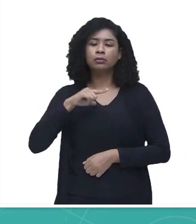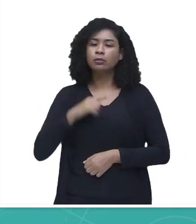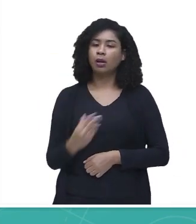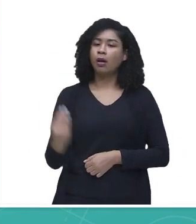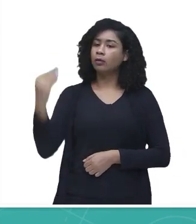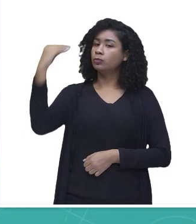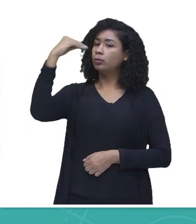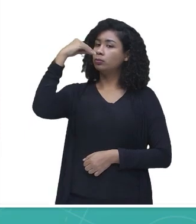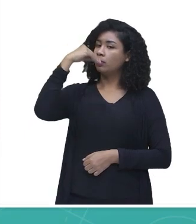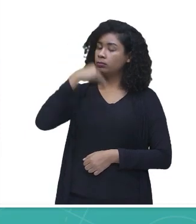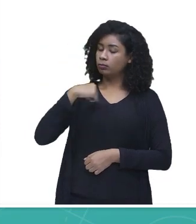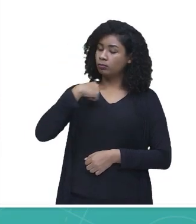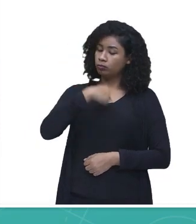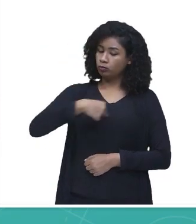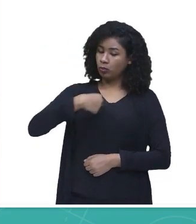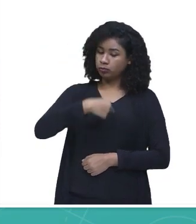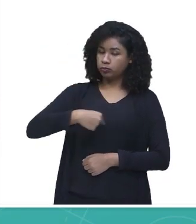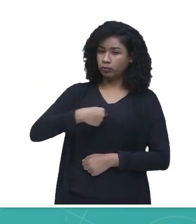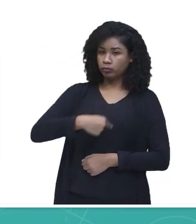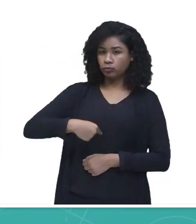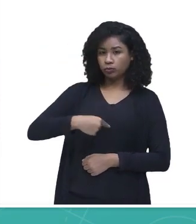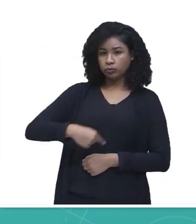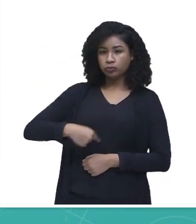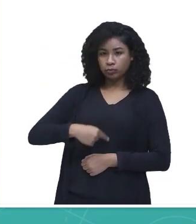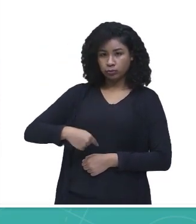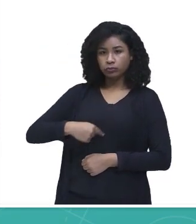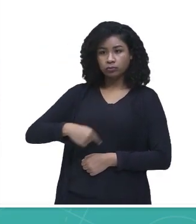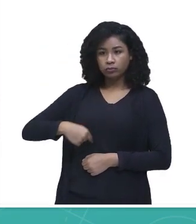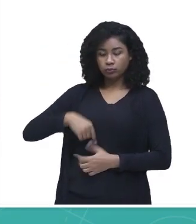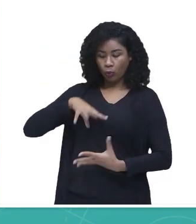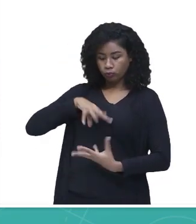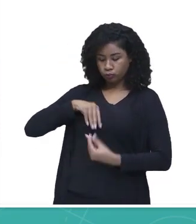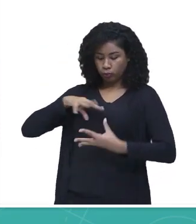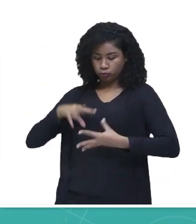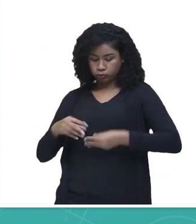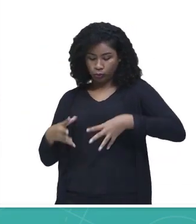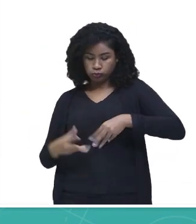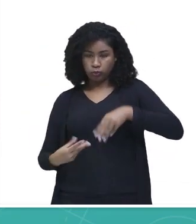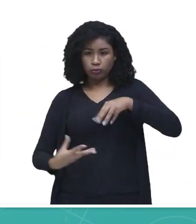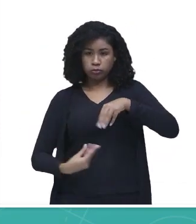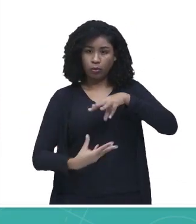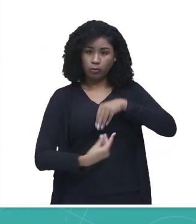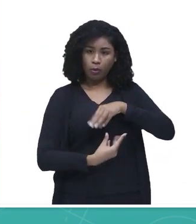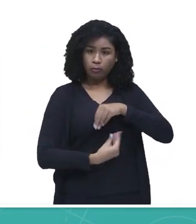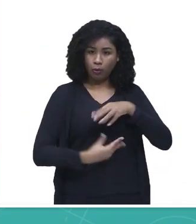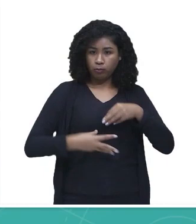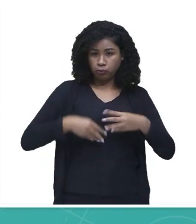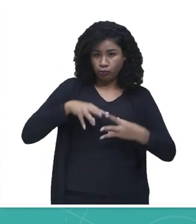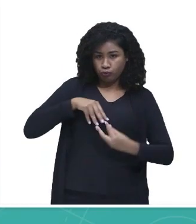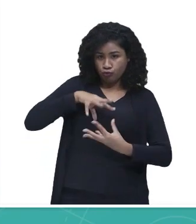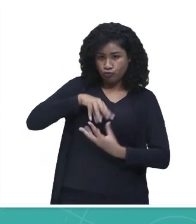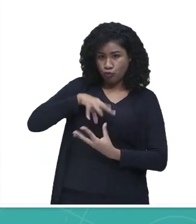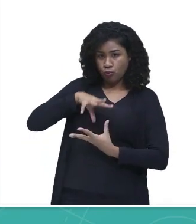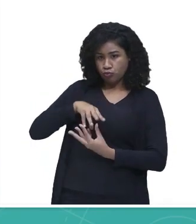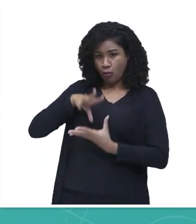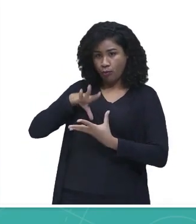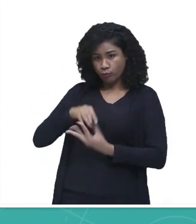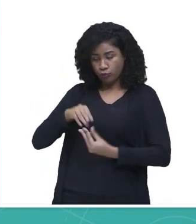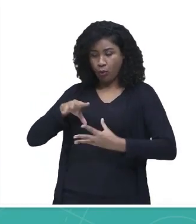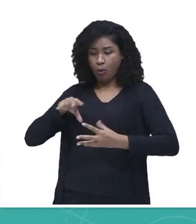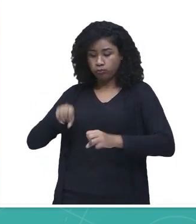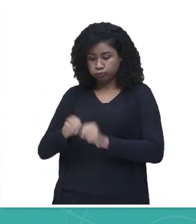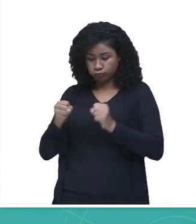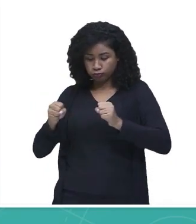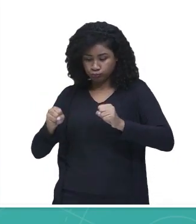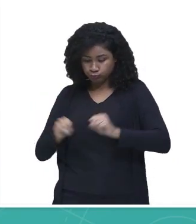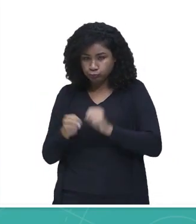aí é liberada a glicose, e aí da glicose, né, juntamente com o oxigênio, eu vou ter a liberação da energia lá dentro das